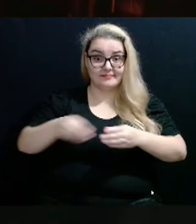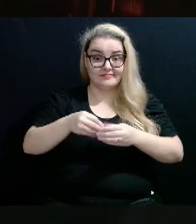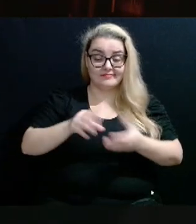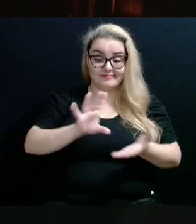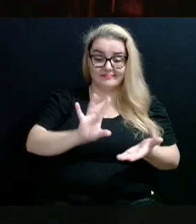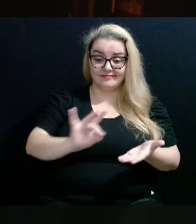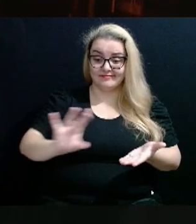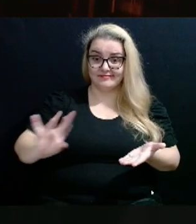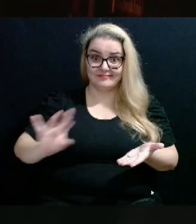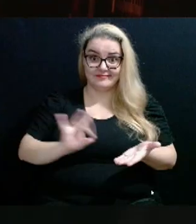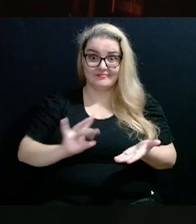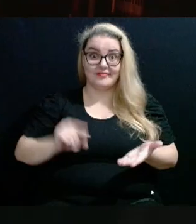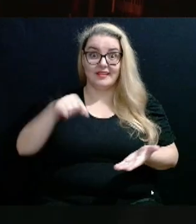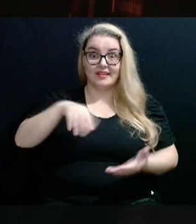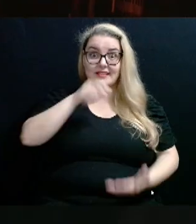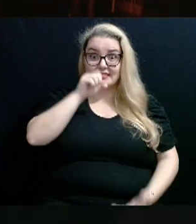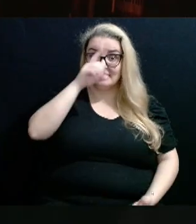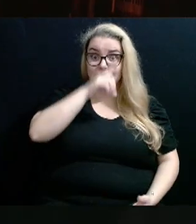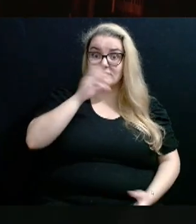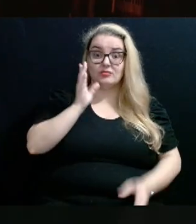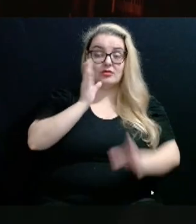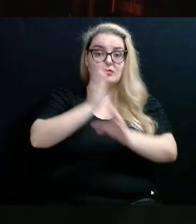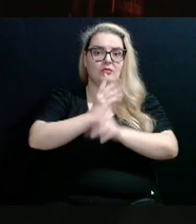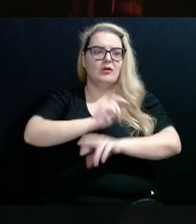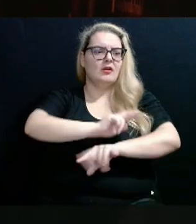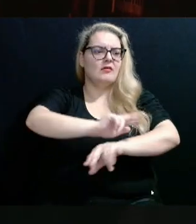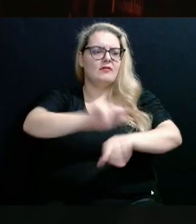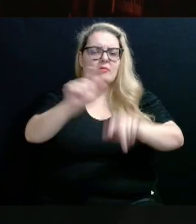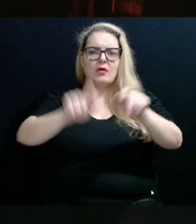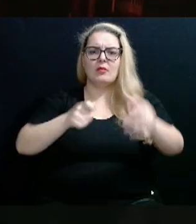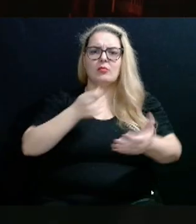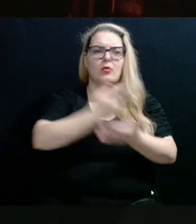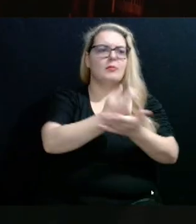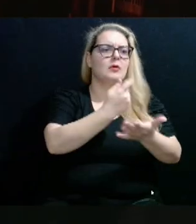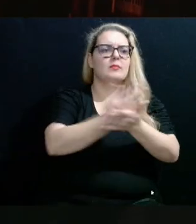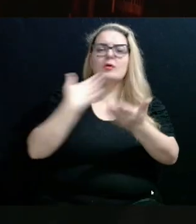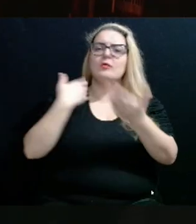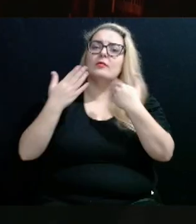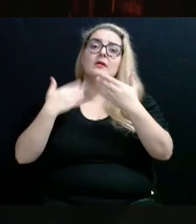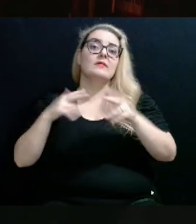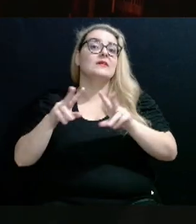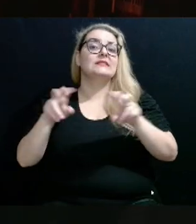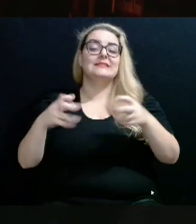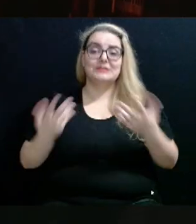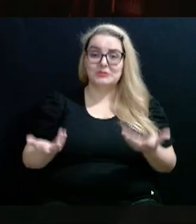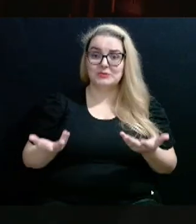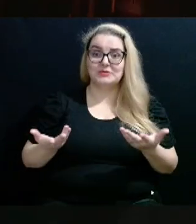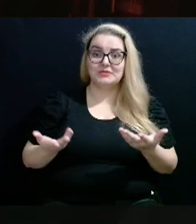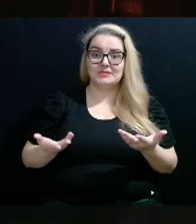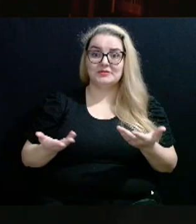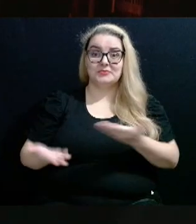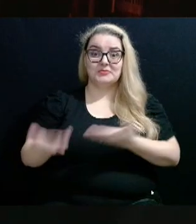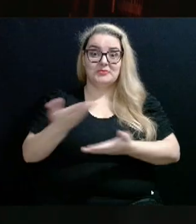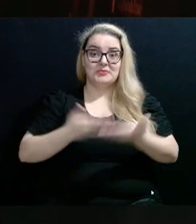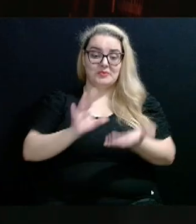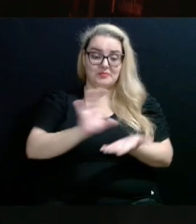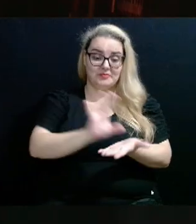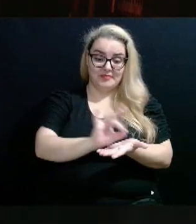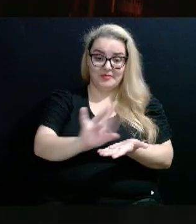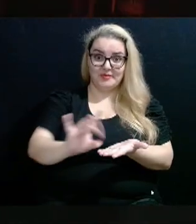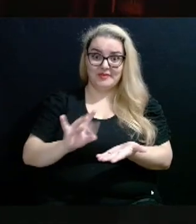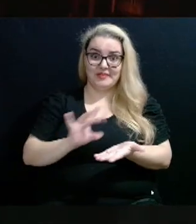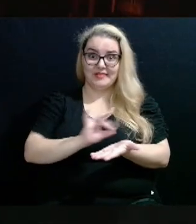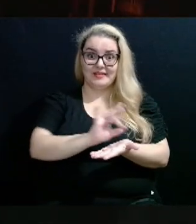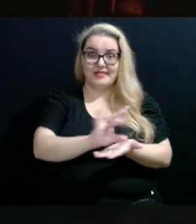galera comprando, já falando, conversando sobre, trocando figurinhas. É uma paixão que ganha força, especialmente